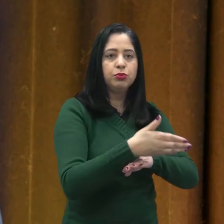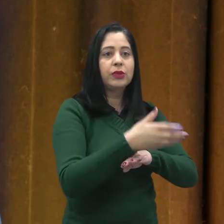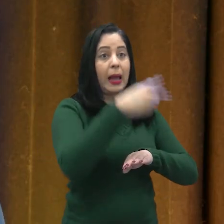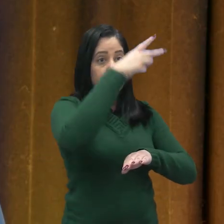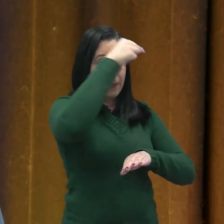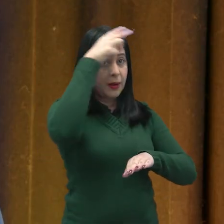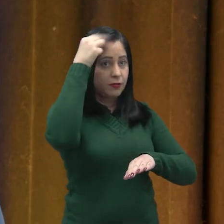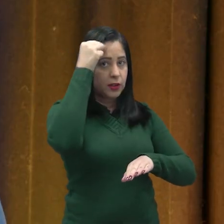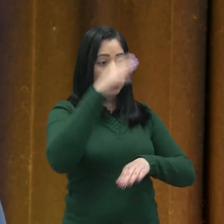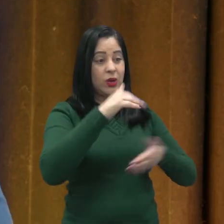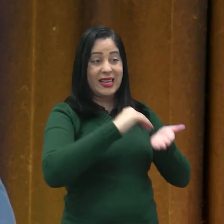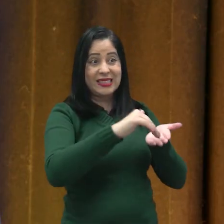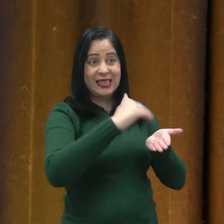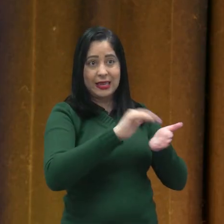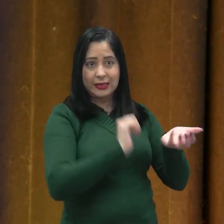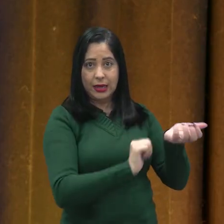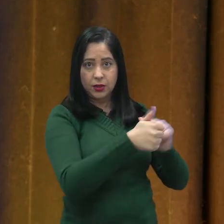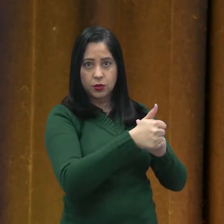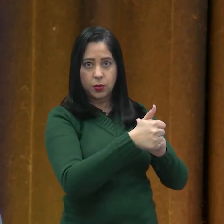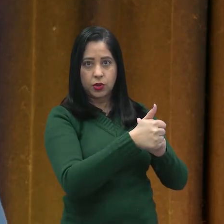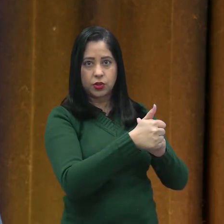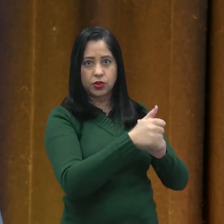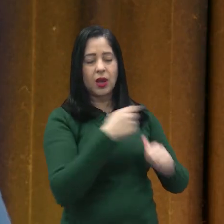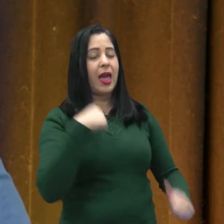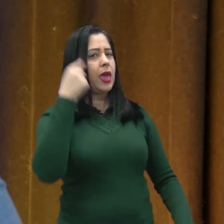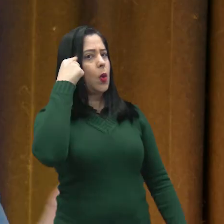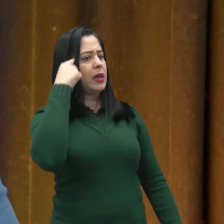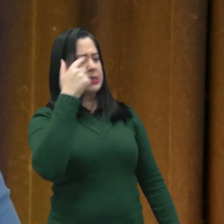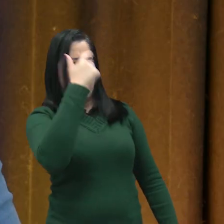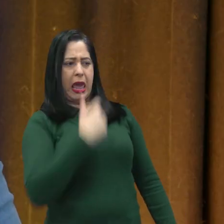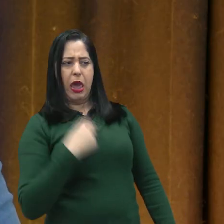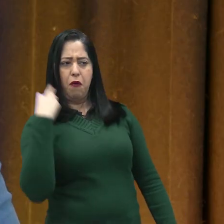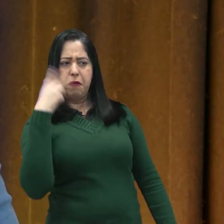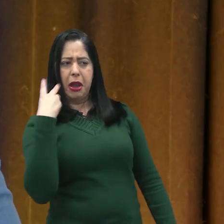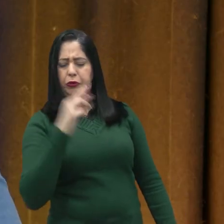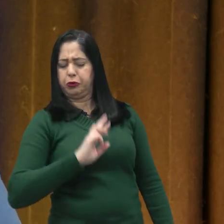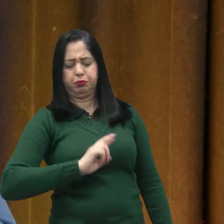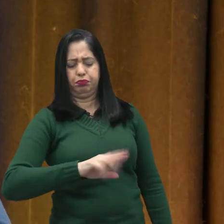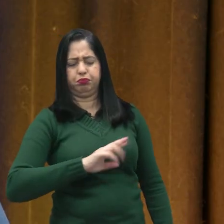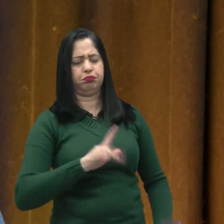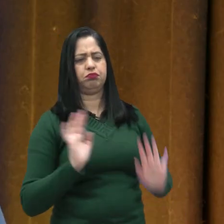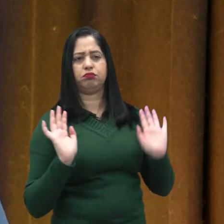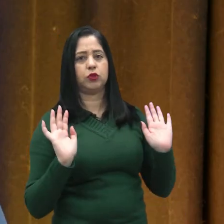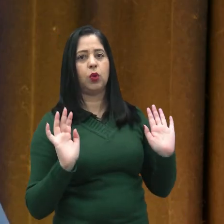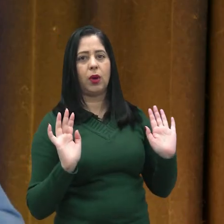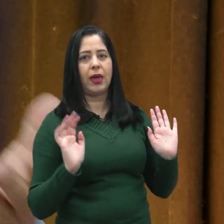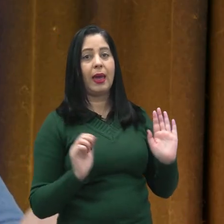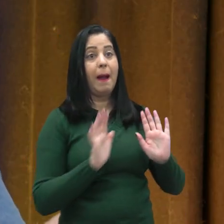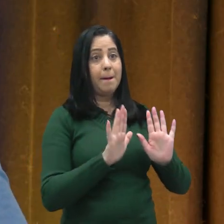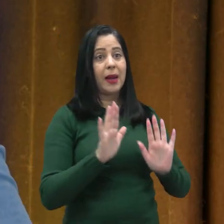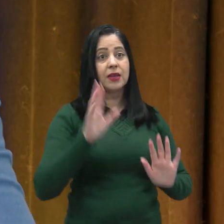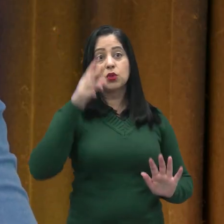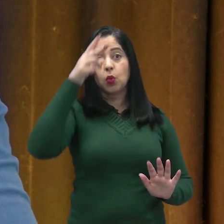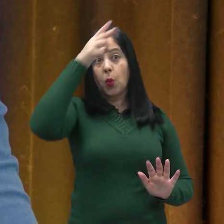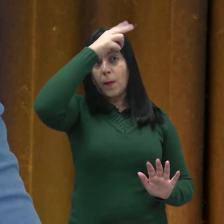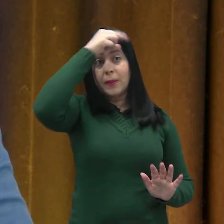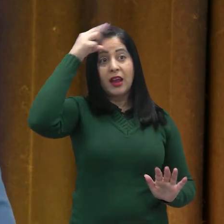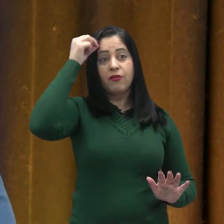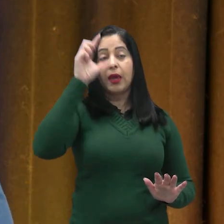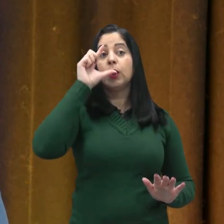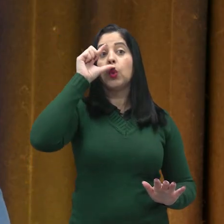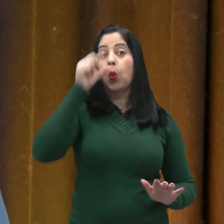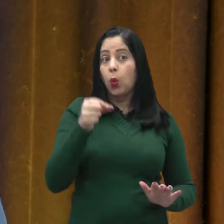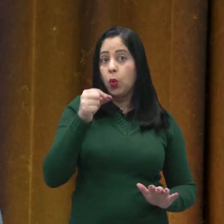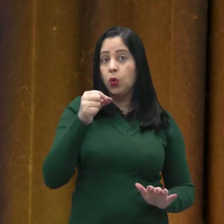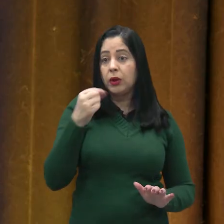na Secretaria de Esporte, e quando eu ingressei na Secretaria de Esporte, falei, eu não era vereador, né, só tinha sido um convidado pelo então prefeito Eduardo Cury.